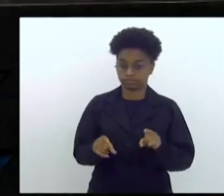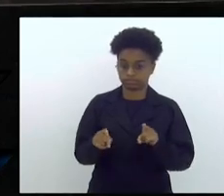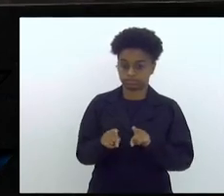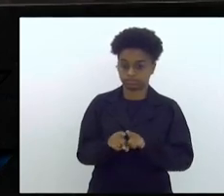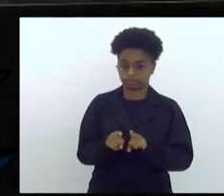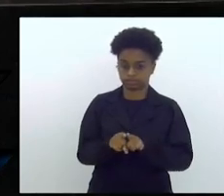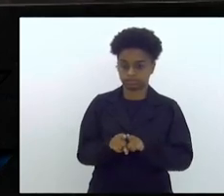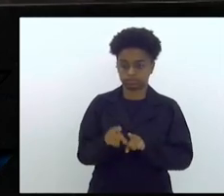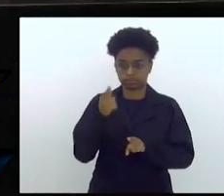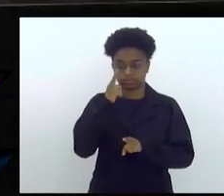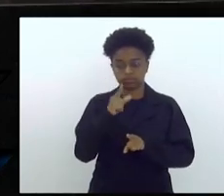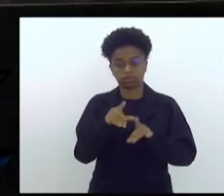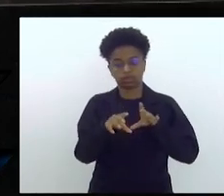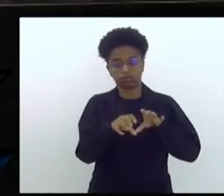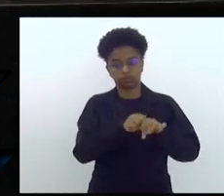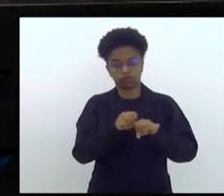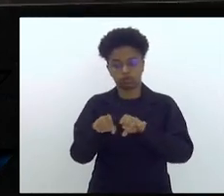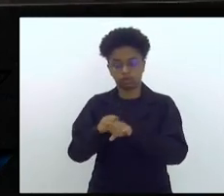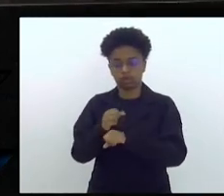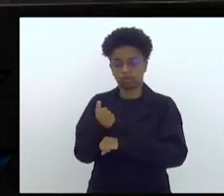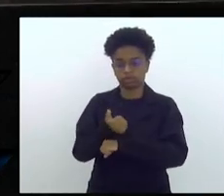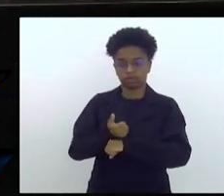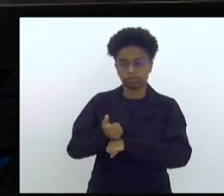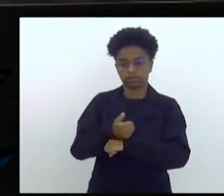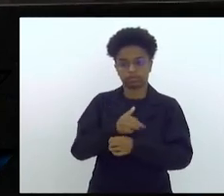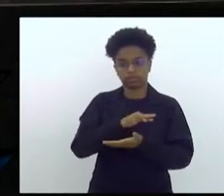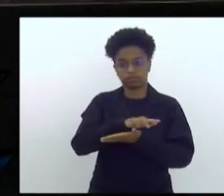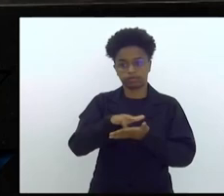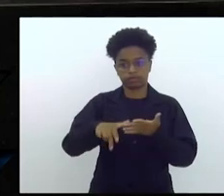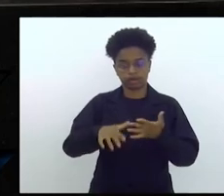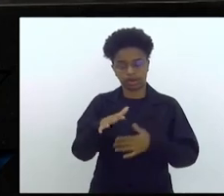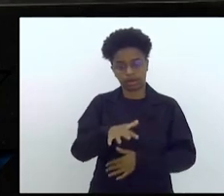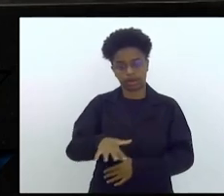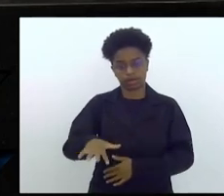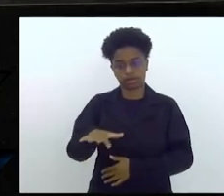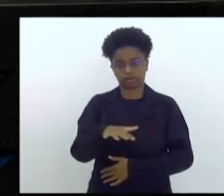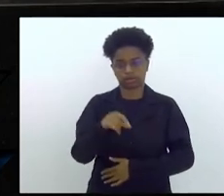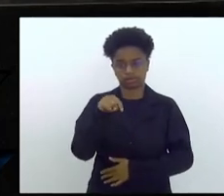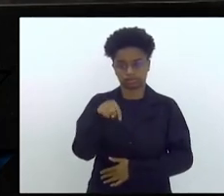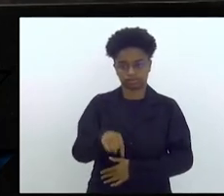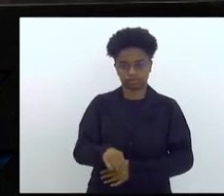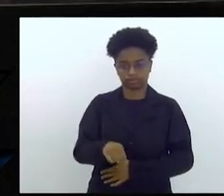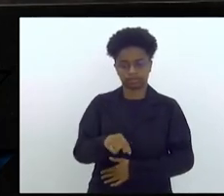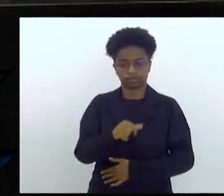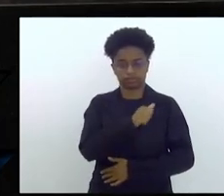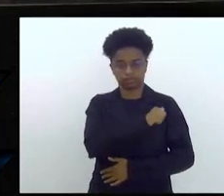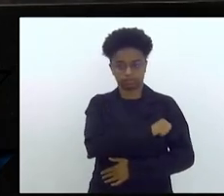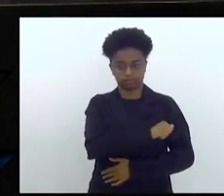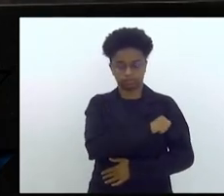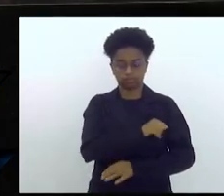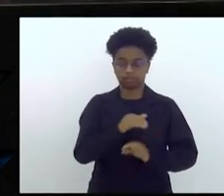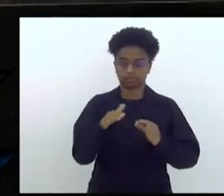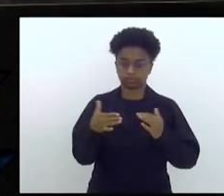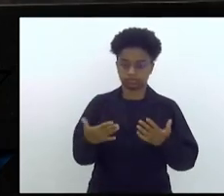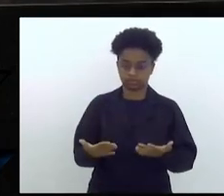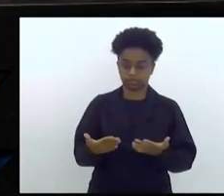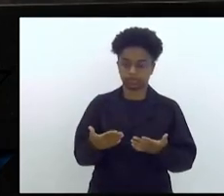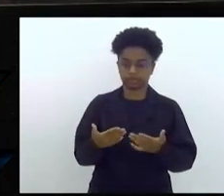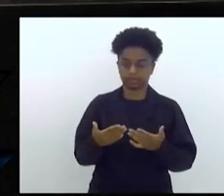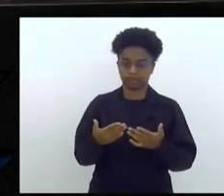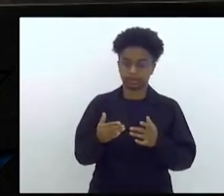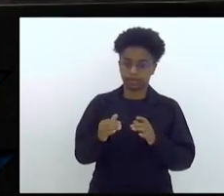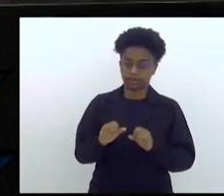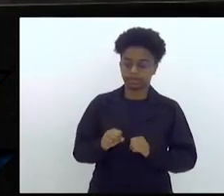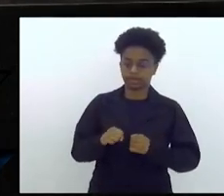os profissionais de diversas áreas aqui na nossa no nosso Estado então defender a dedicação